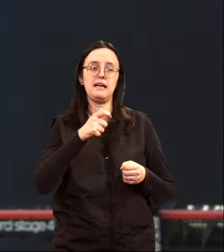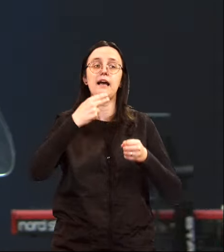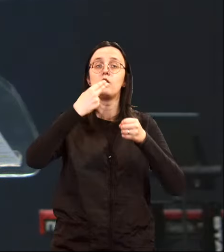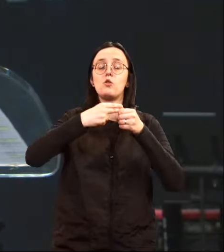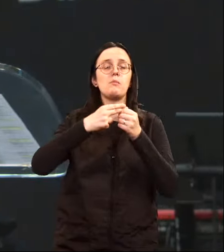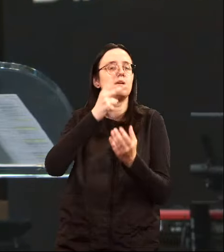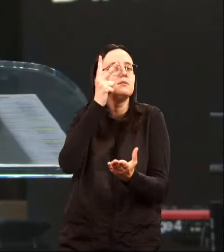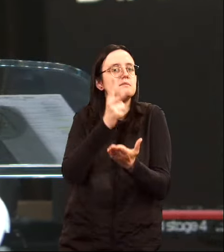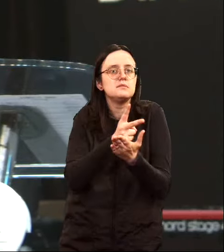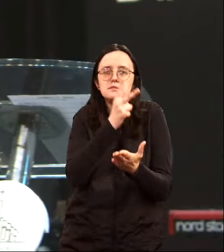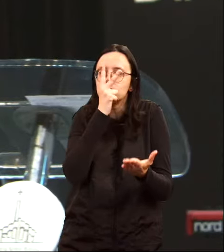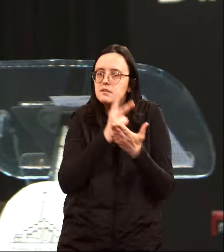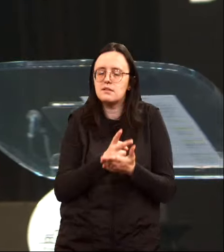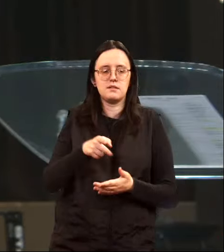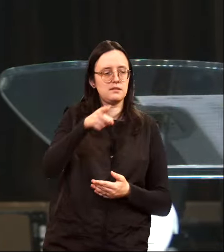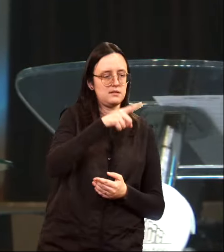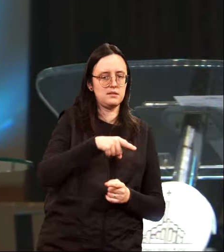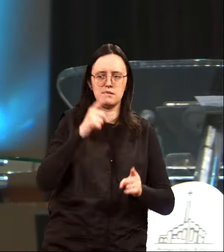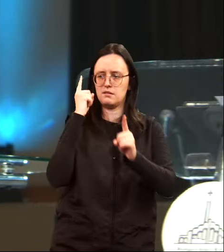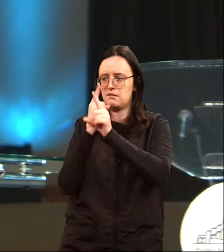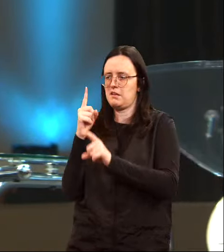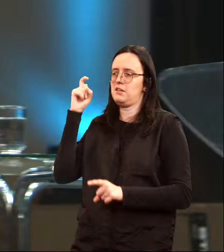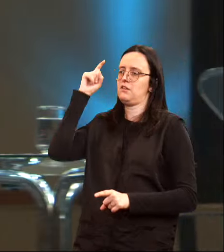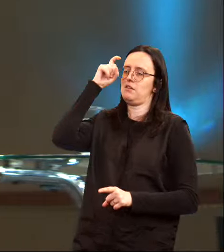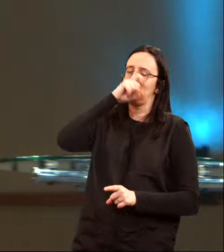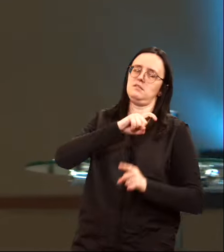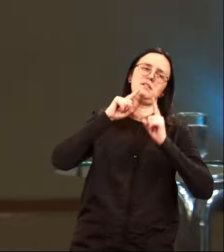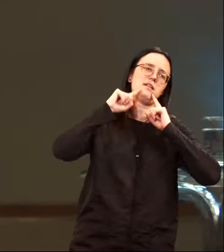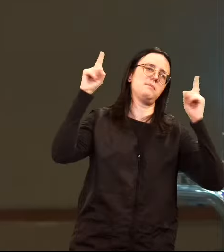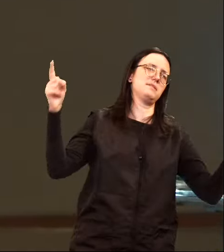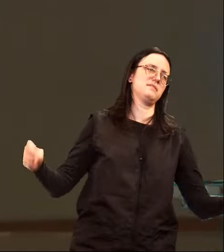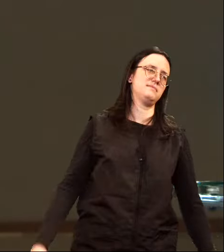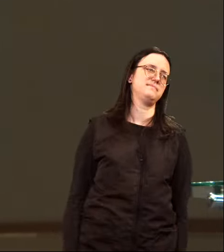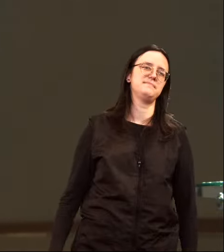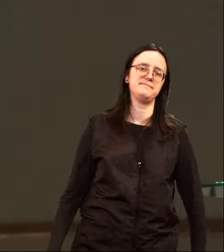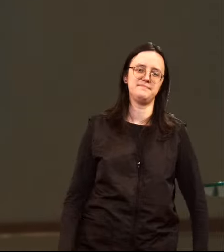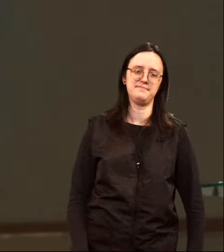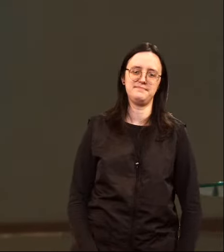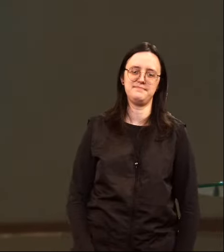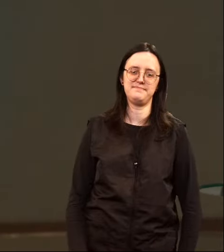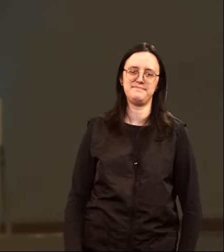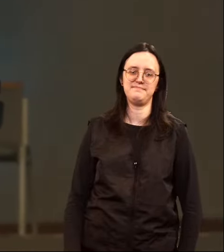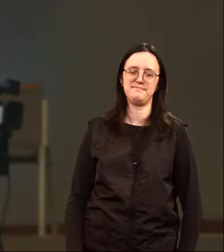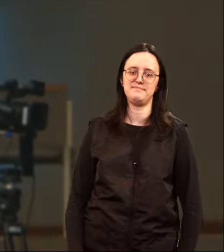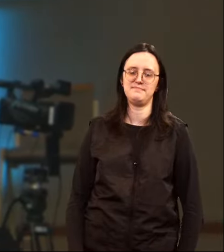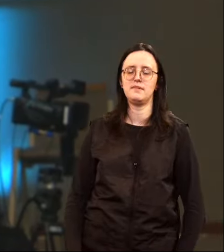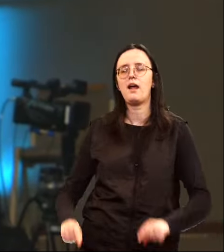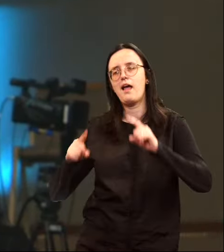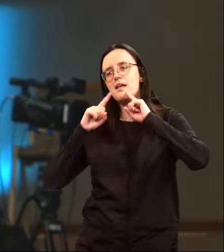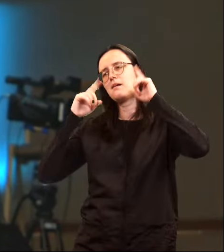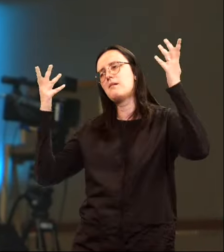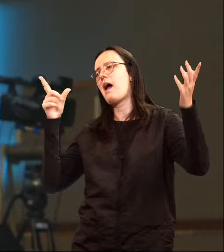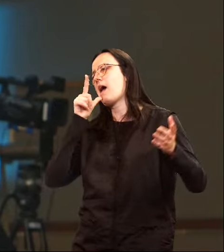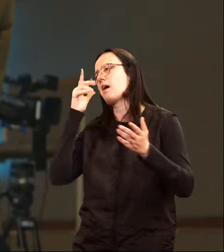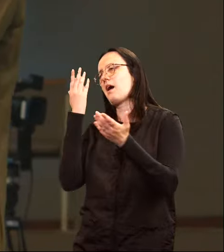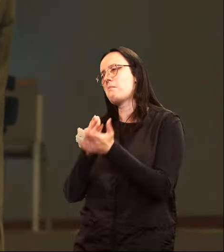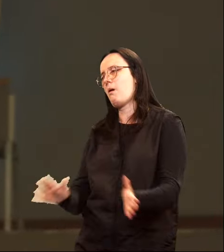toda vez que eles encontravam uma dificuldade, o que eles faziam? Reclamavam. Reclamavam porque a água